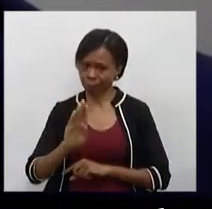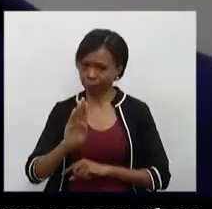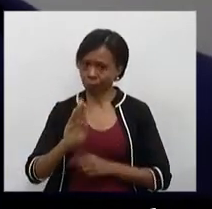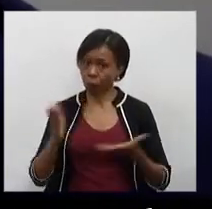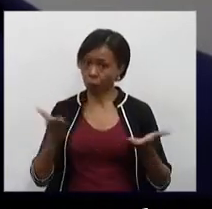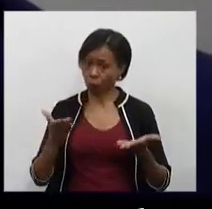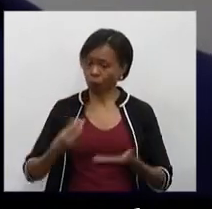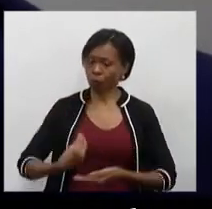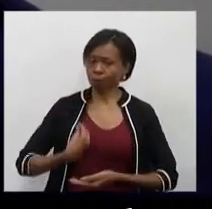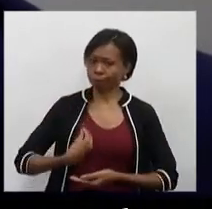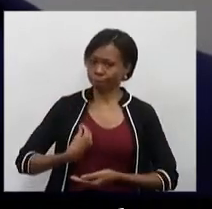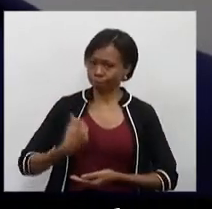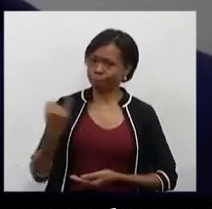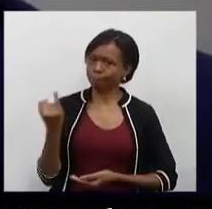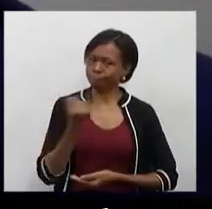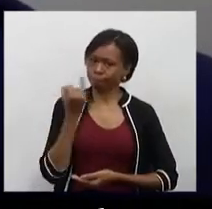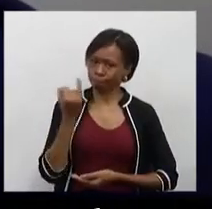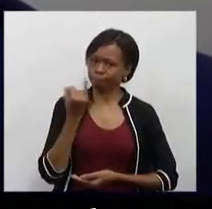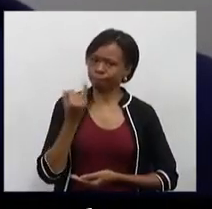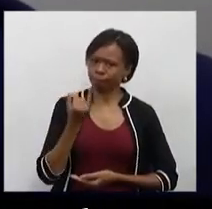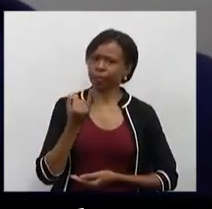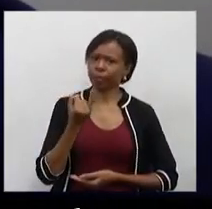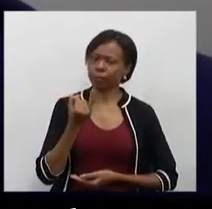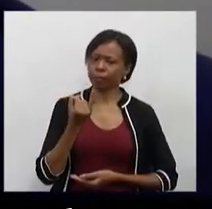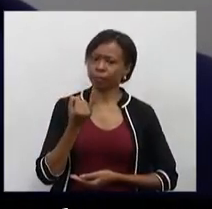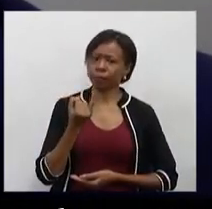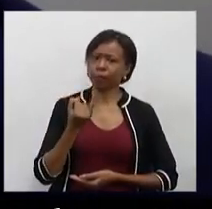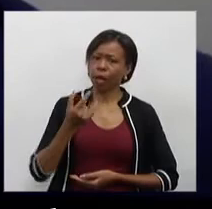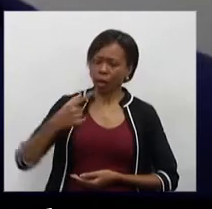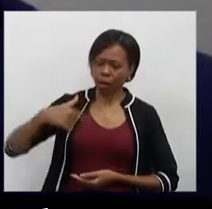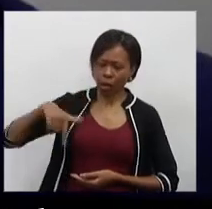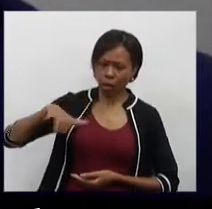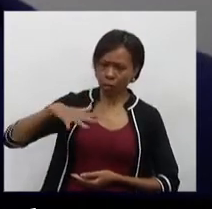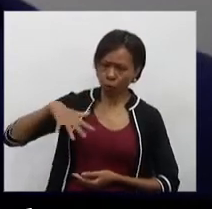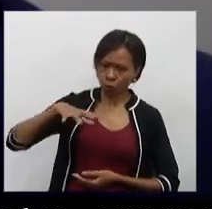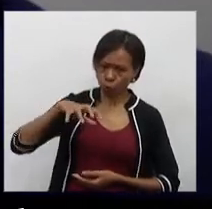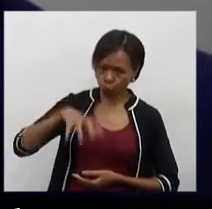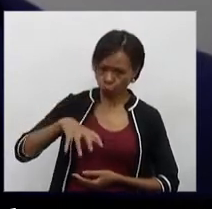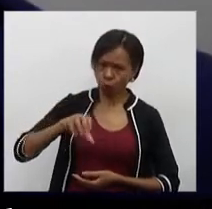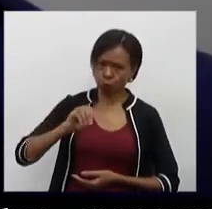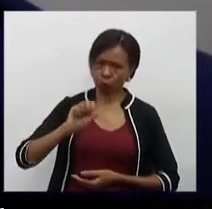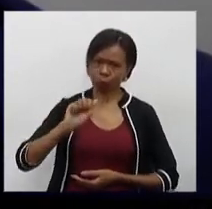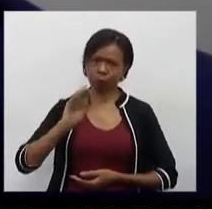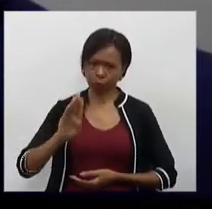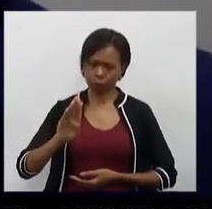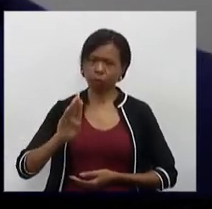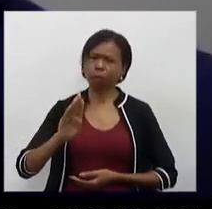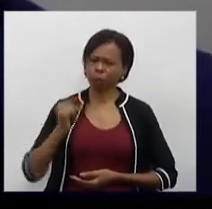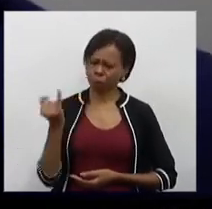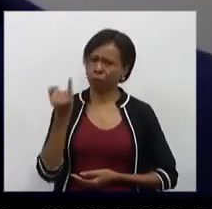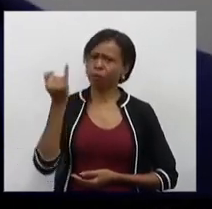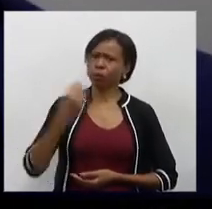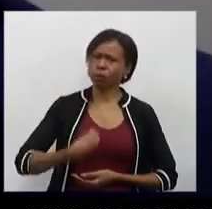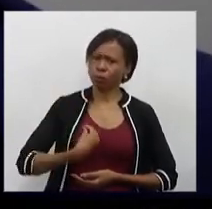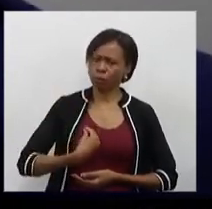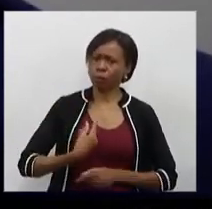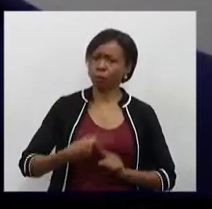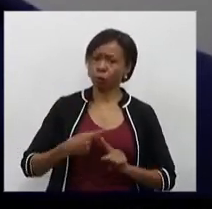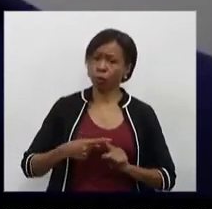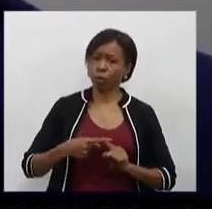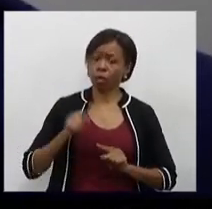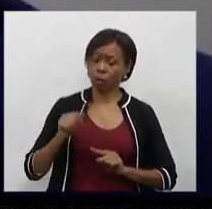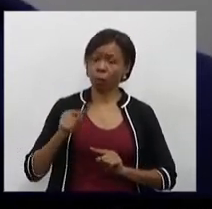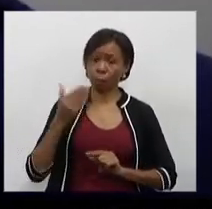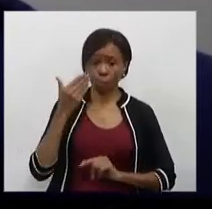participação desses operadores do direito, mostrando aí que a OAB ela se faz